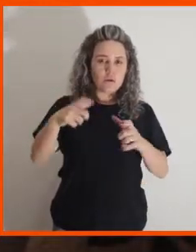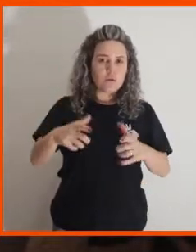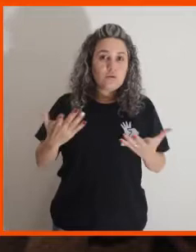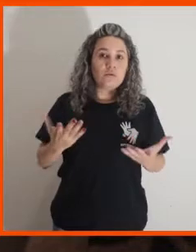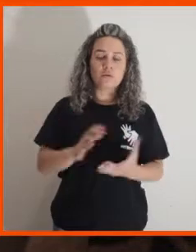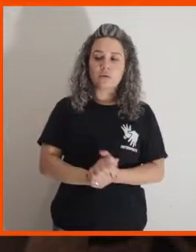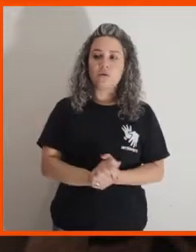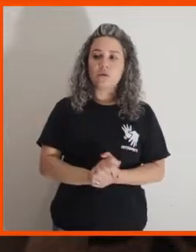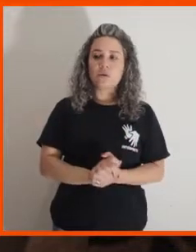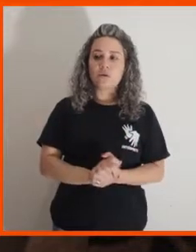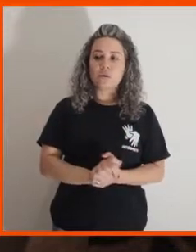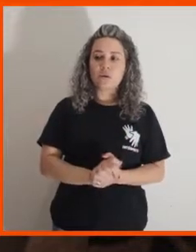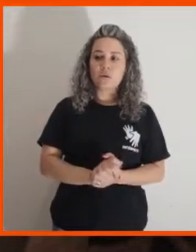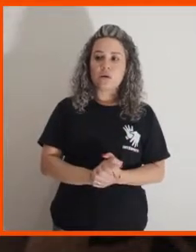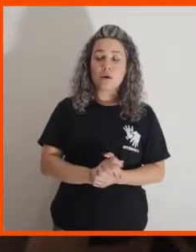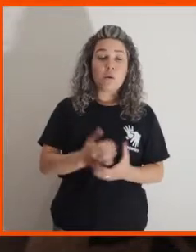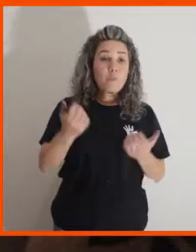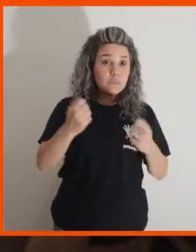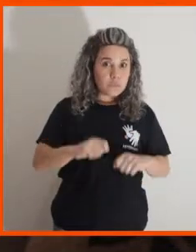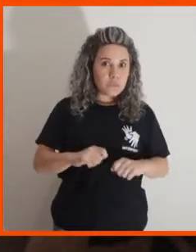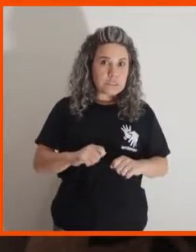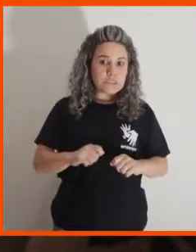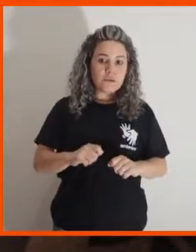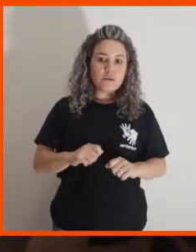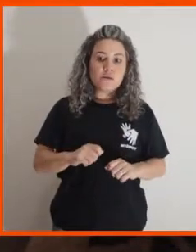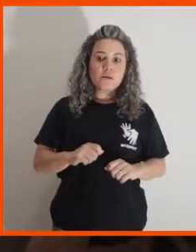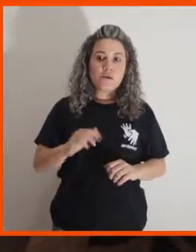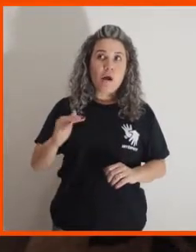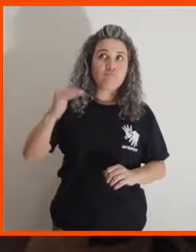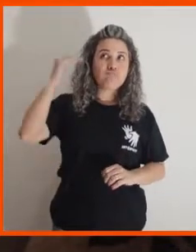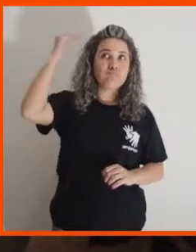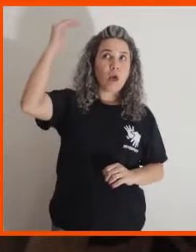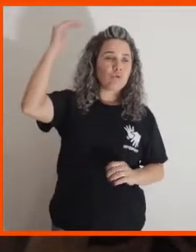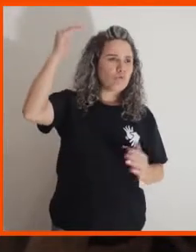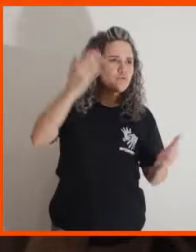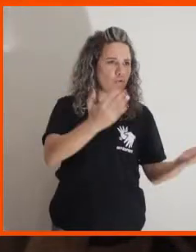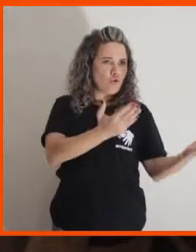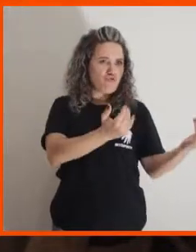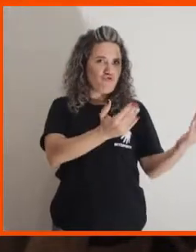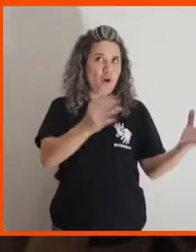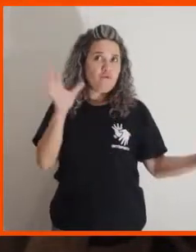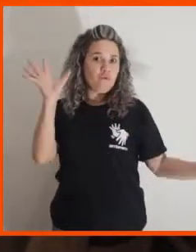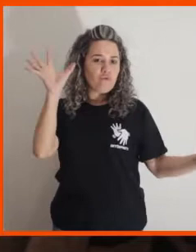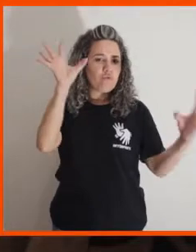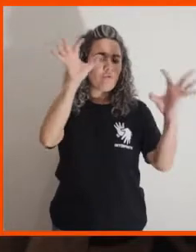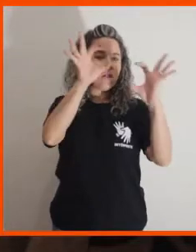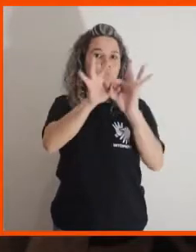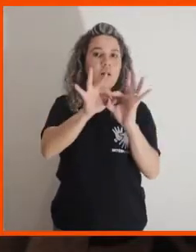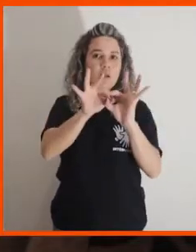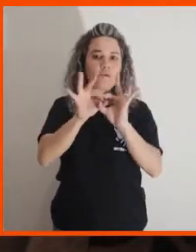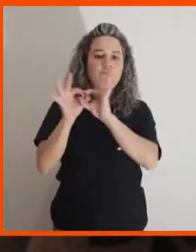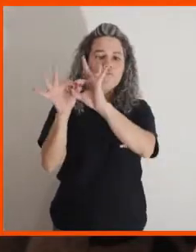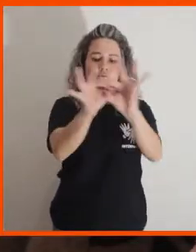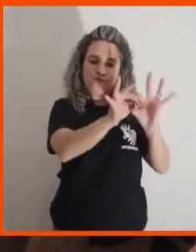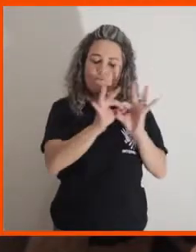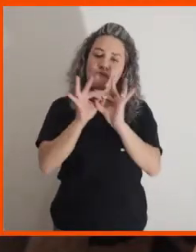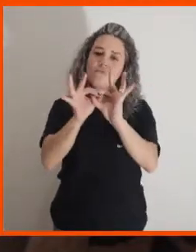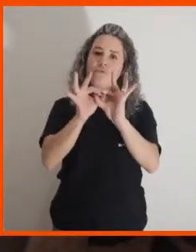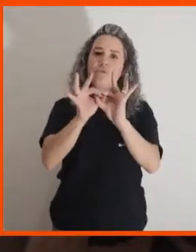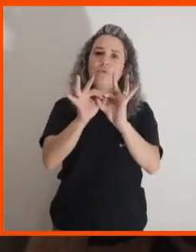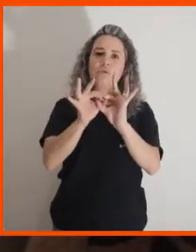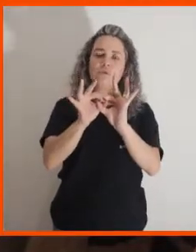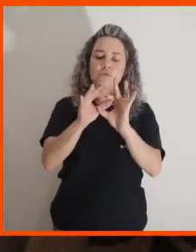os mais velhos, fortalecer o vínculo com a juventude, né? Não deixar a juventude de fora, né? Do